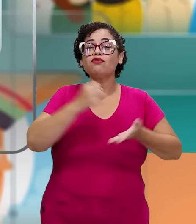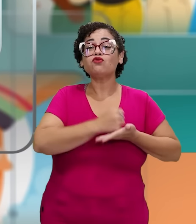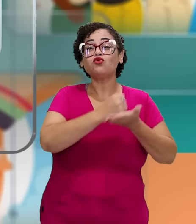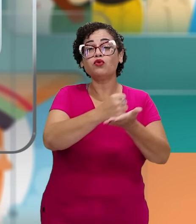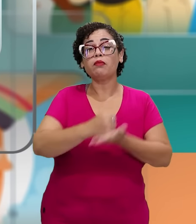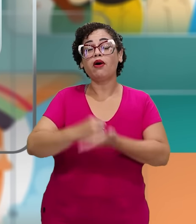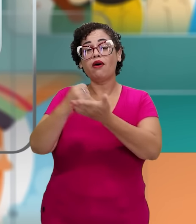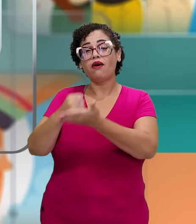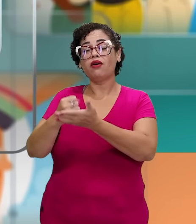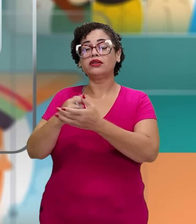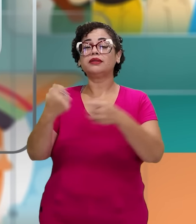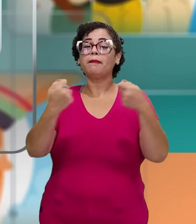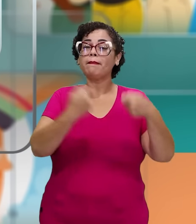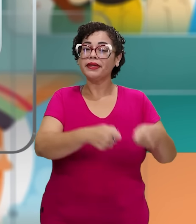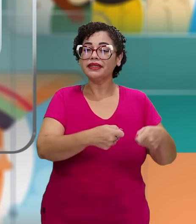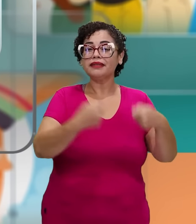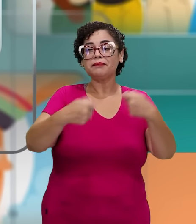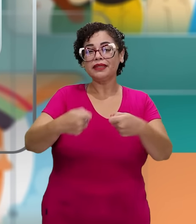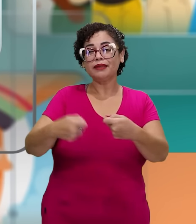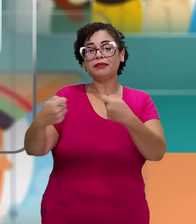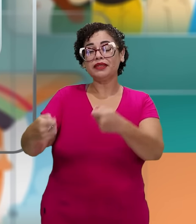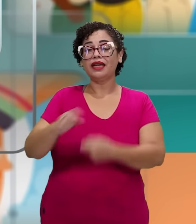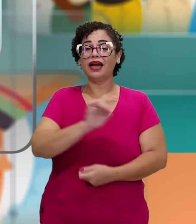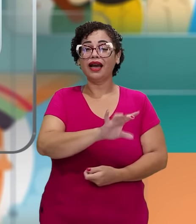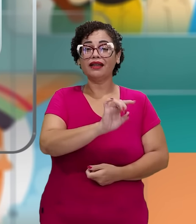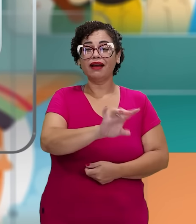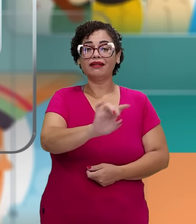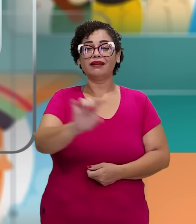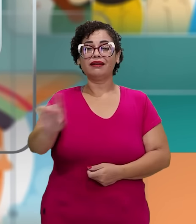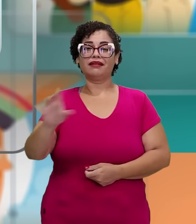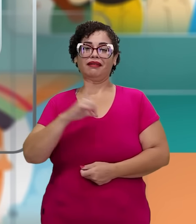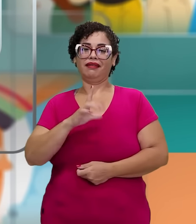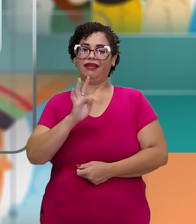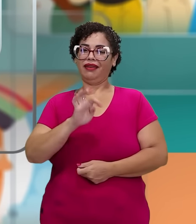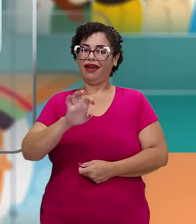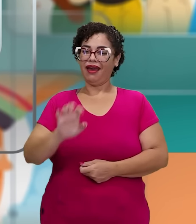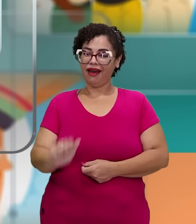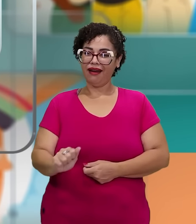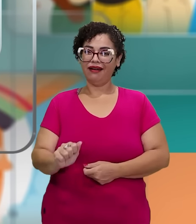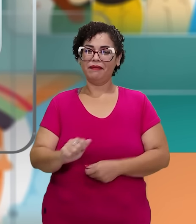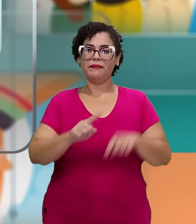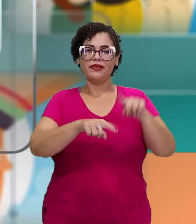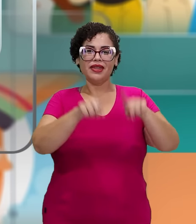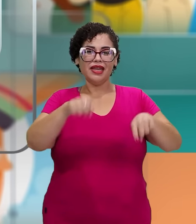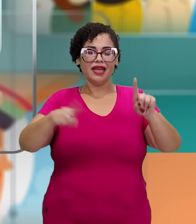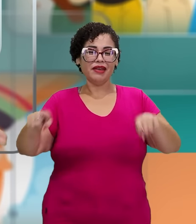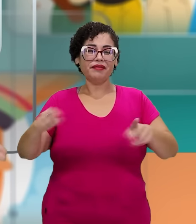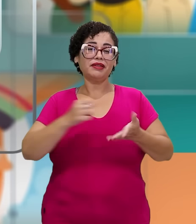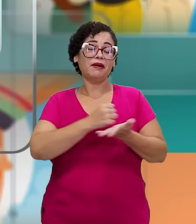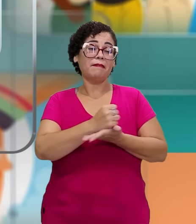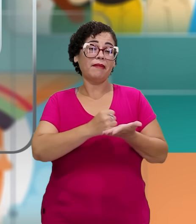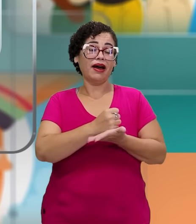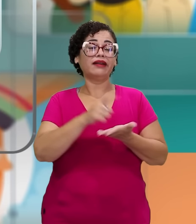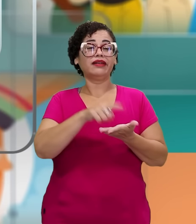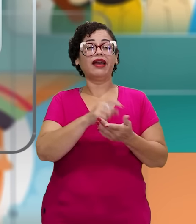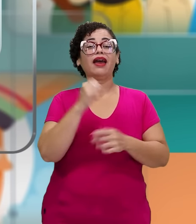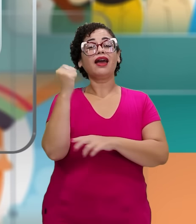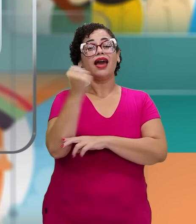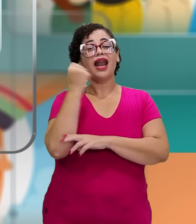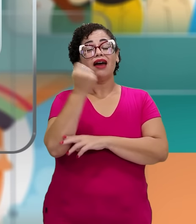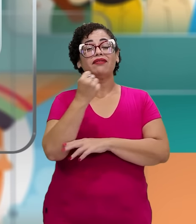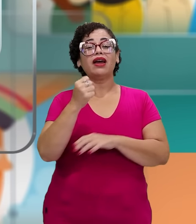necessidade de apoio necessário para pessoas com tea esses níveis são baseados na gravidade do